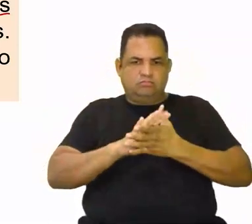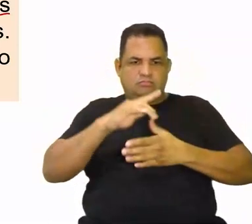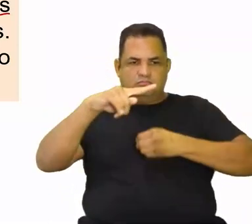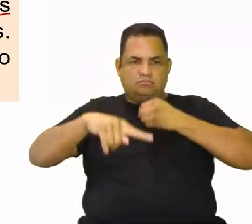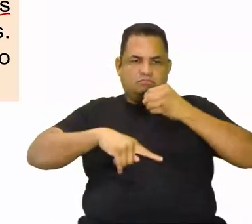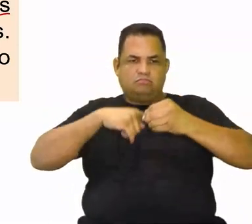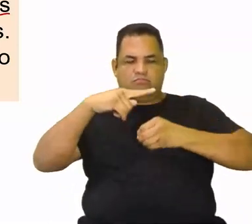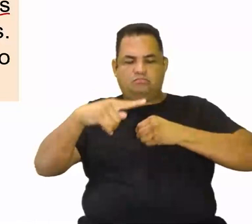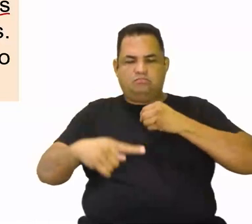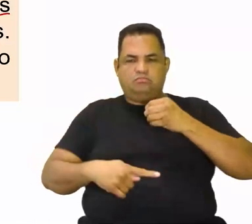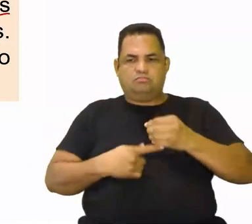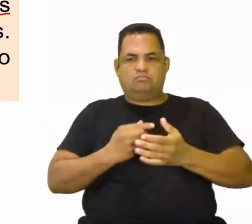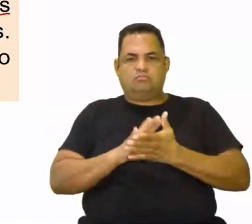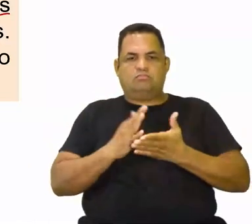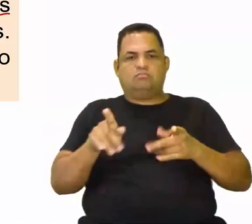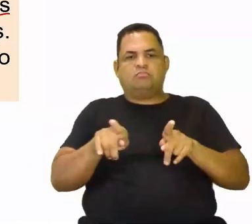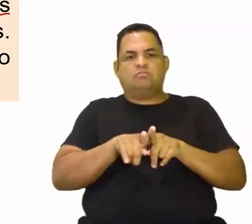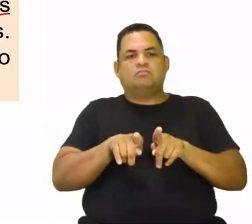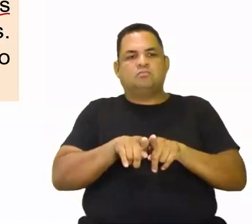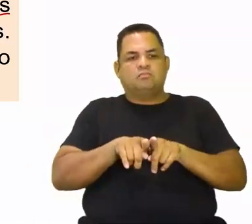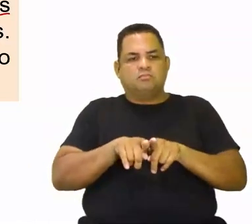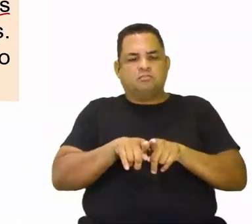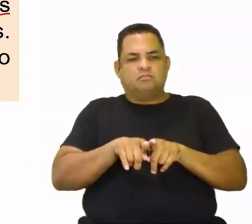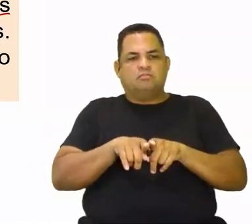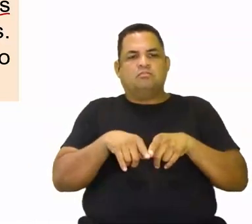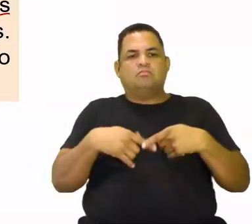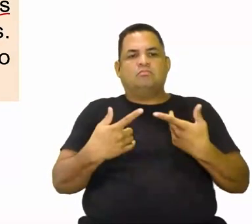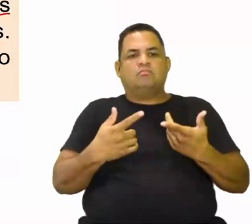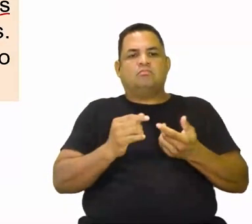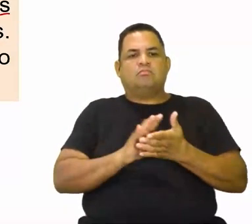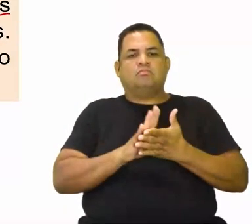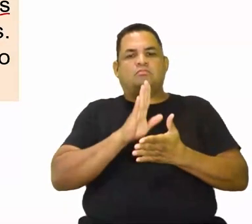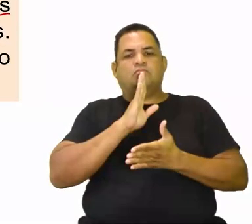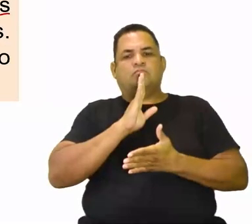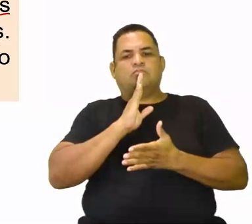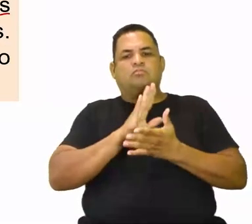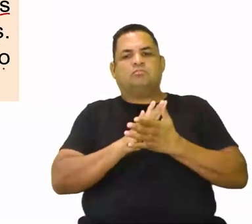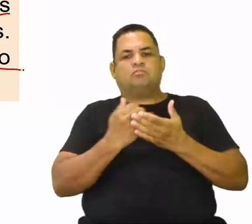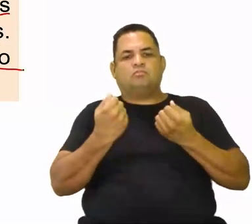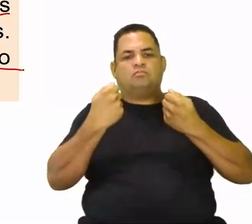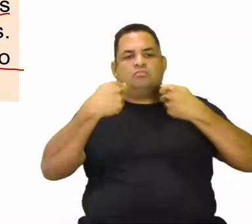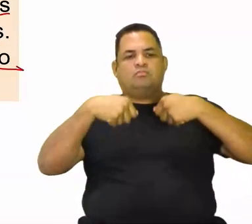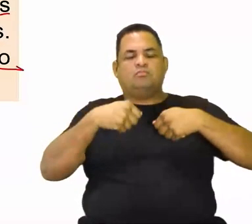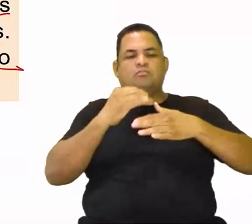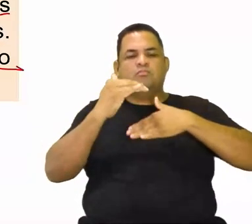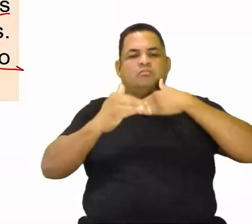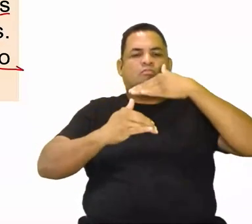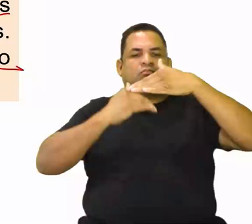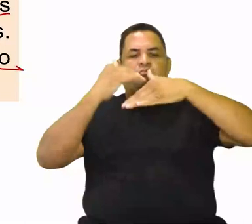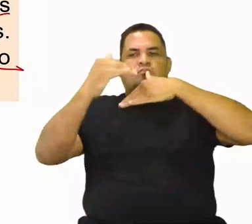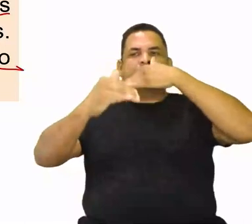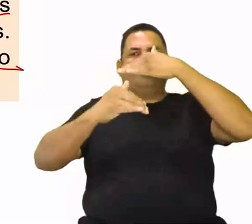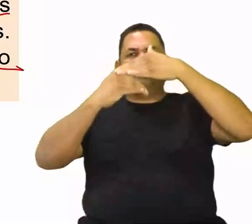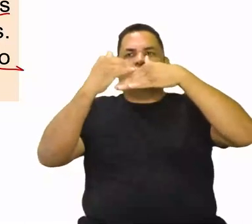átomos. Além disso, esse conhecimento propiciou